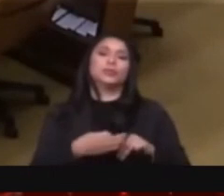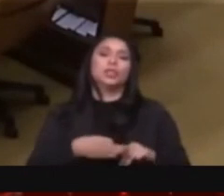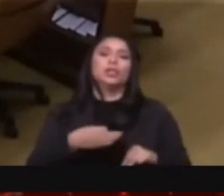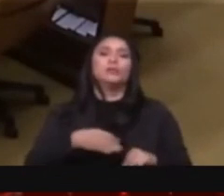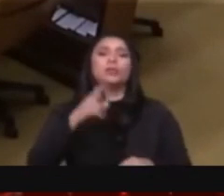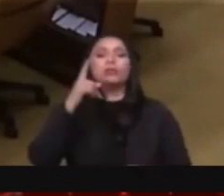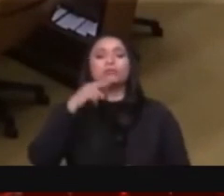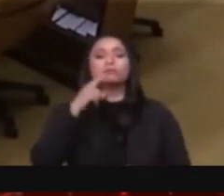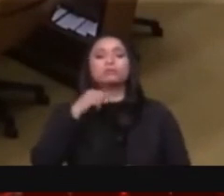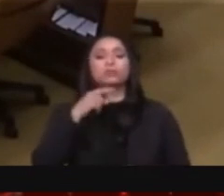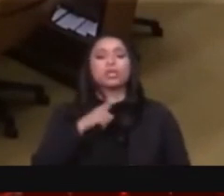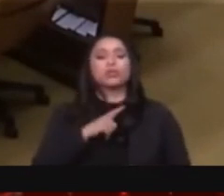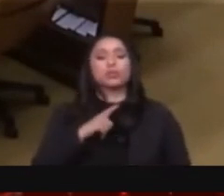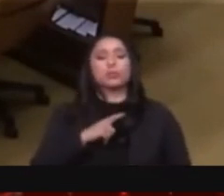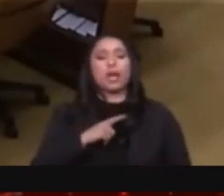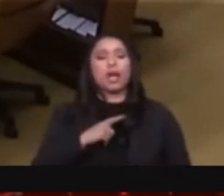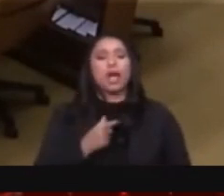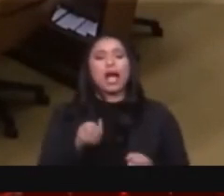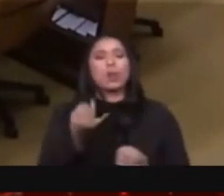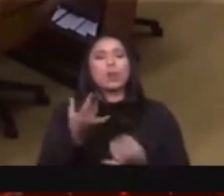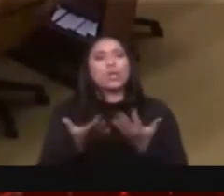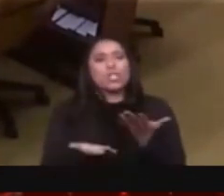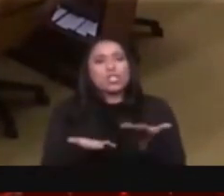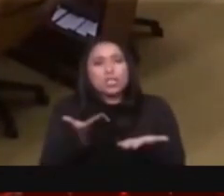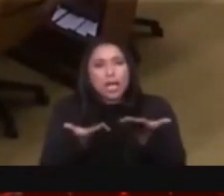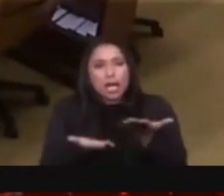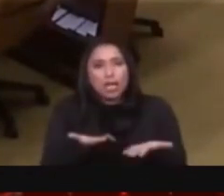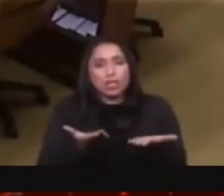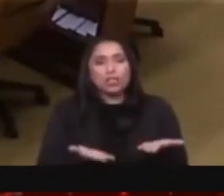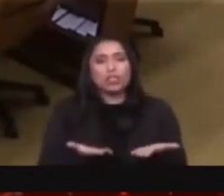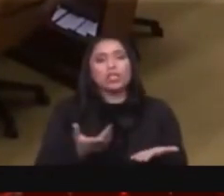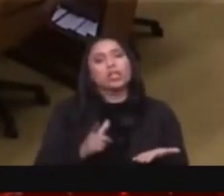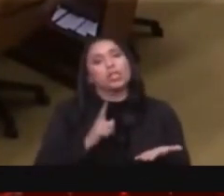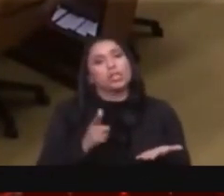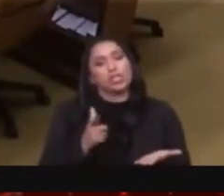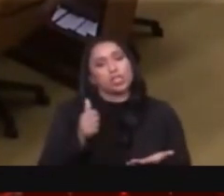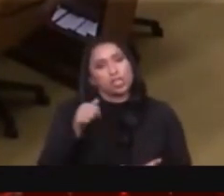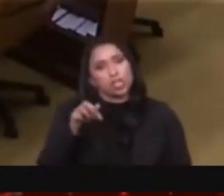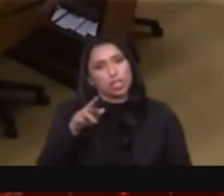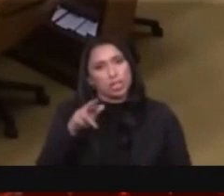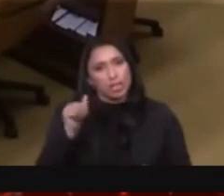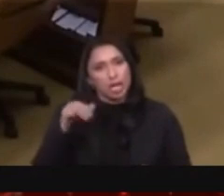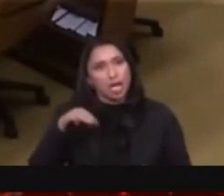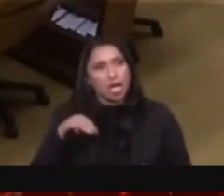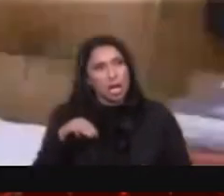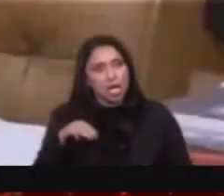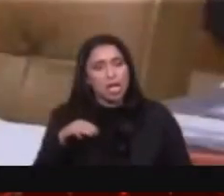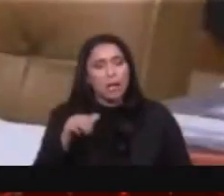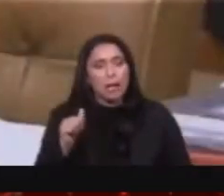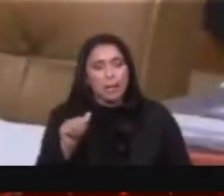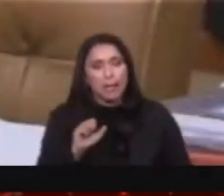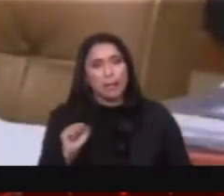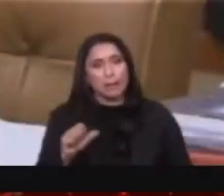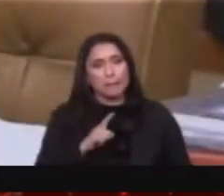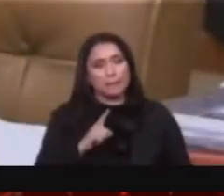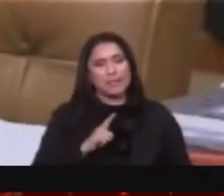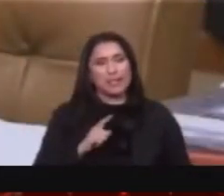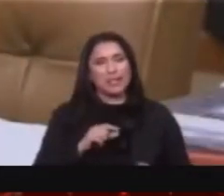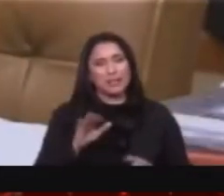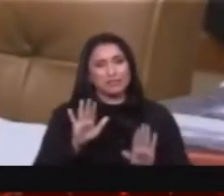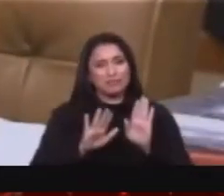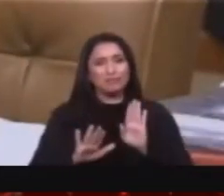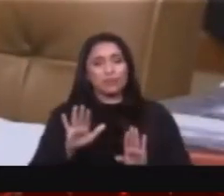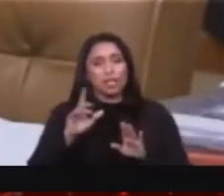a questão da gramatura sempre é complicada. É por isso que me parece que se nós fixarmos um